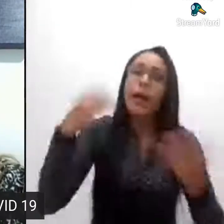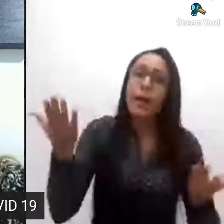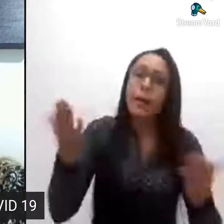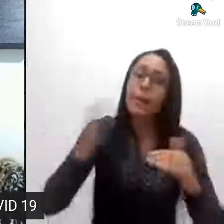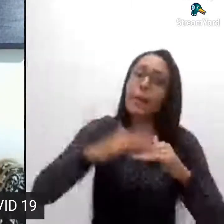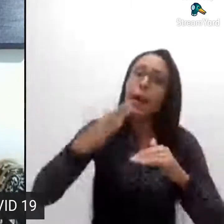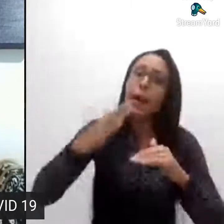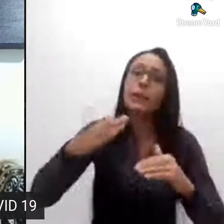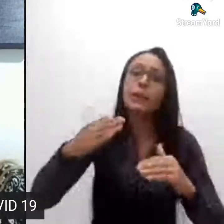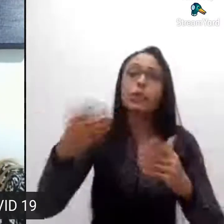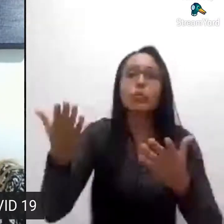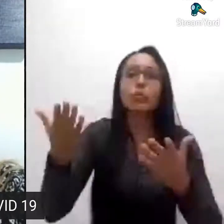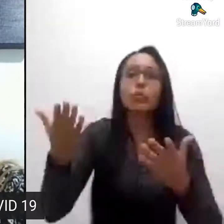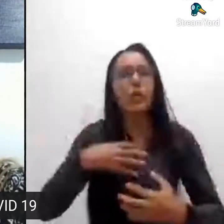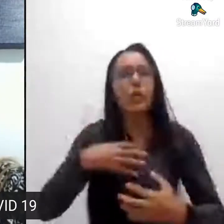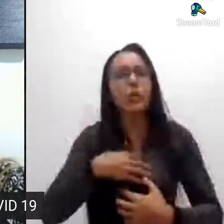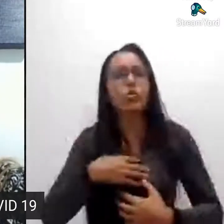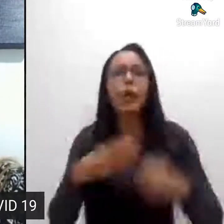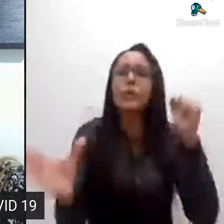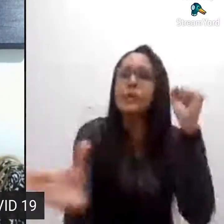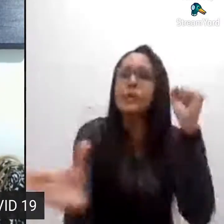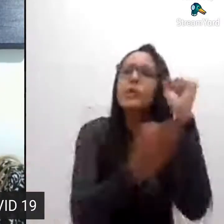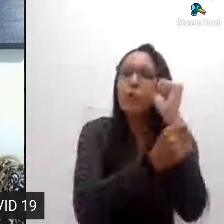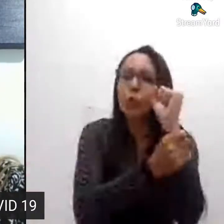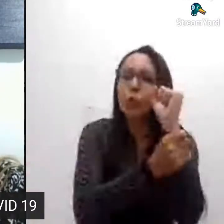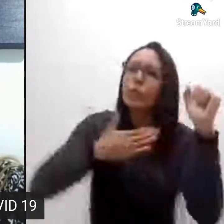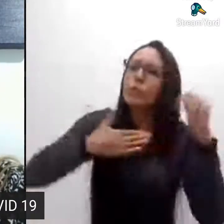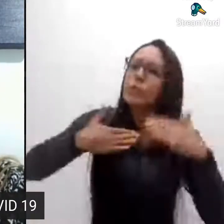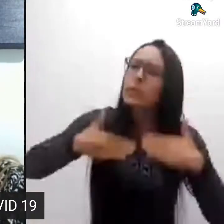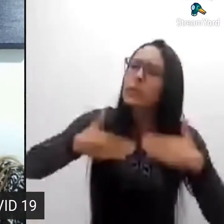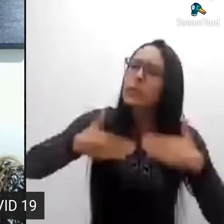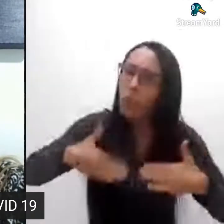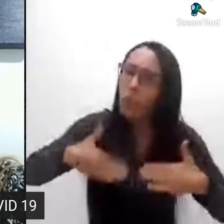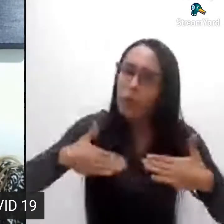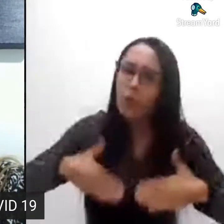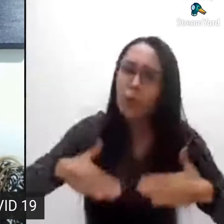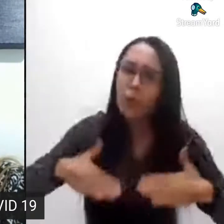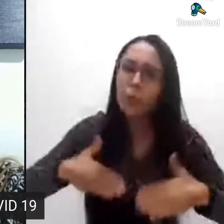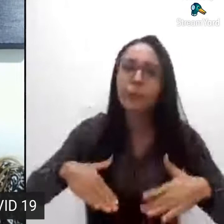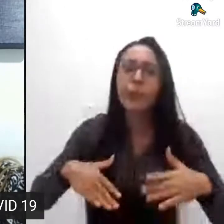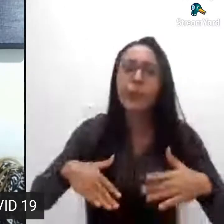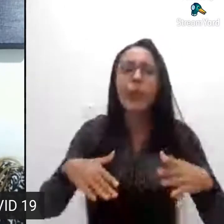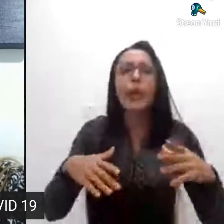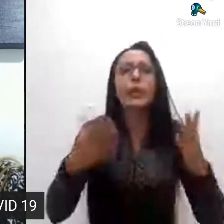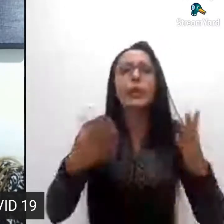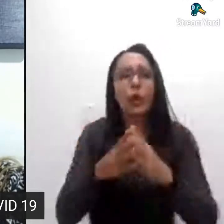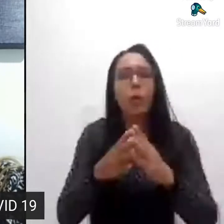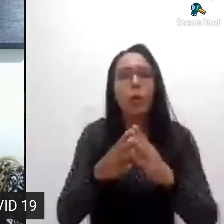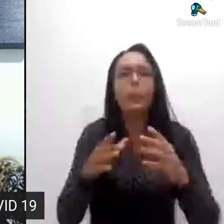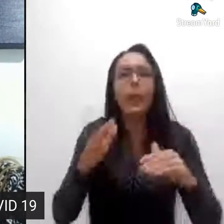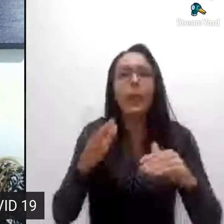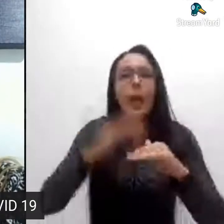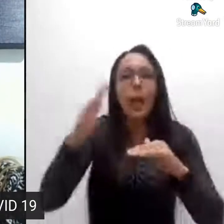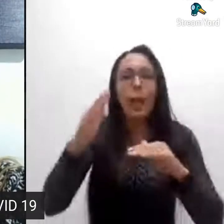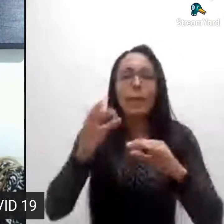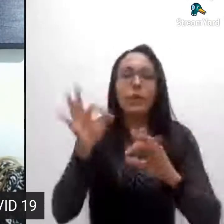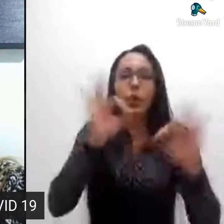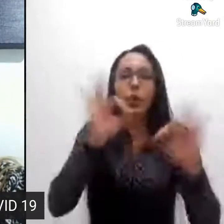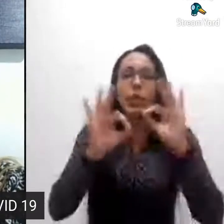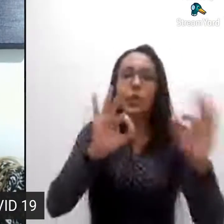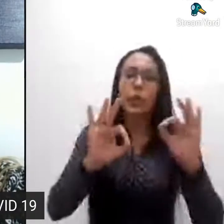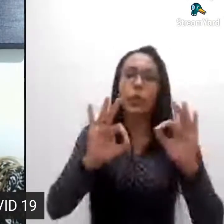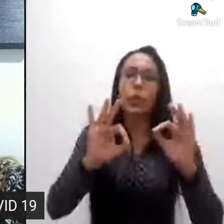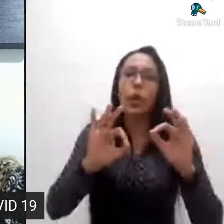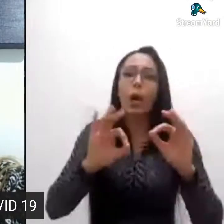deixa seguros, tranquilos, nos deixa mais preparados para enfrentar esse momento que